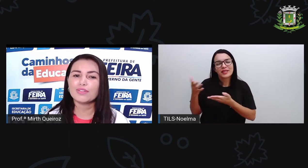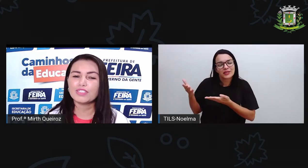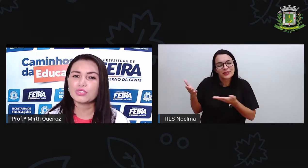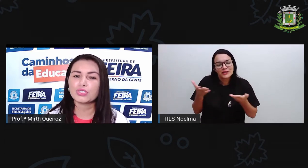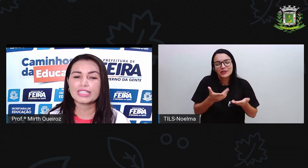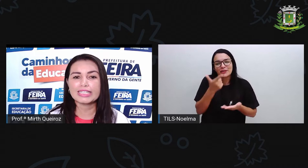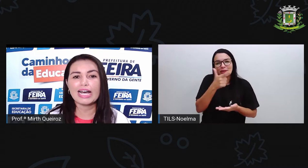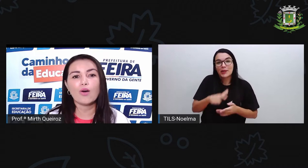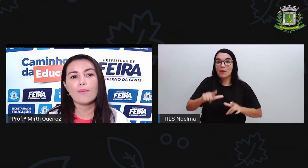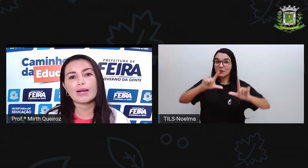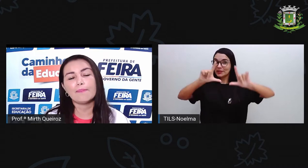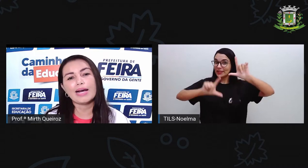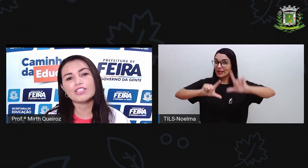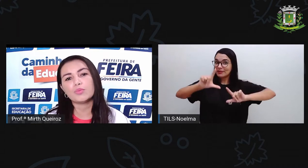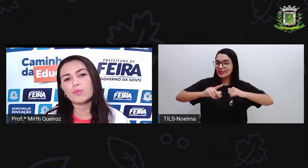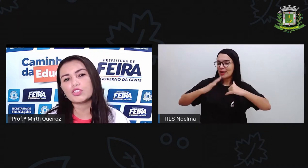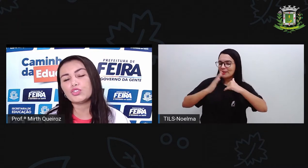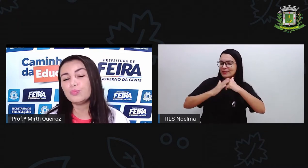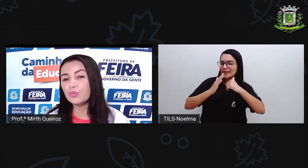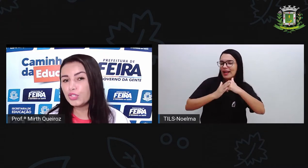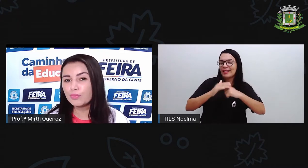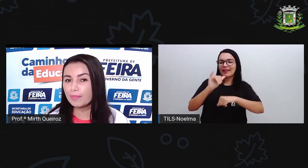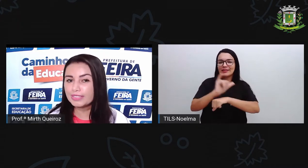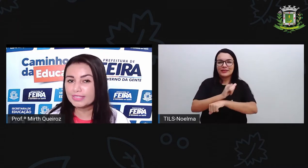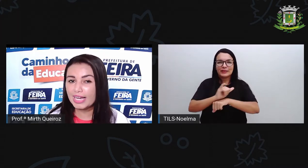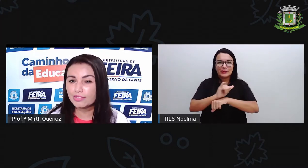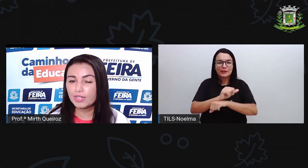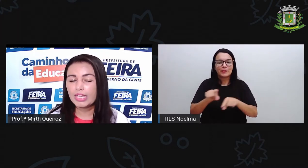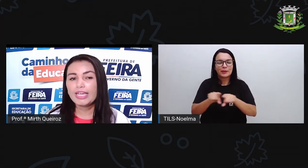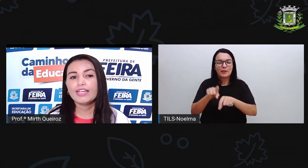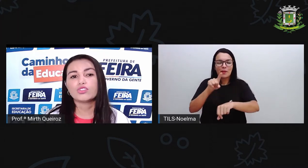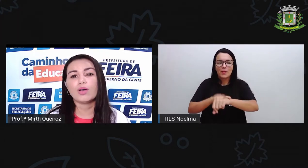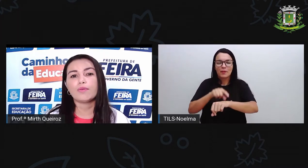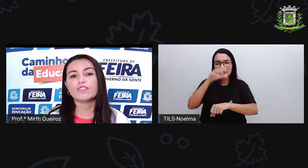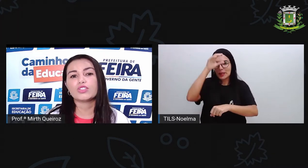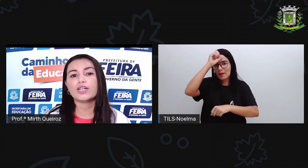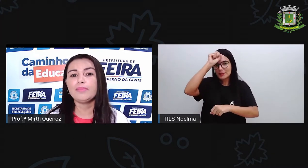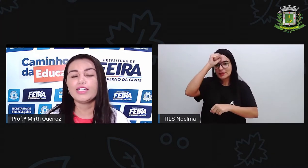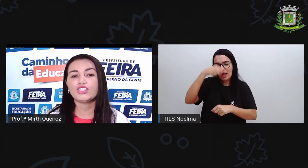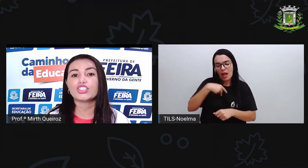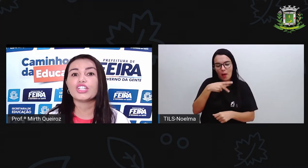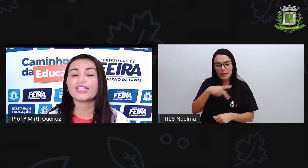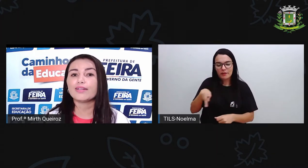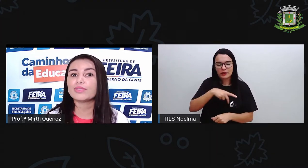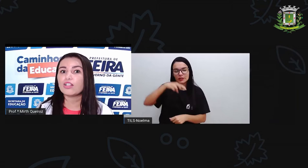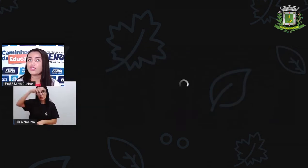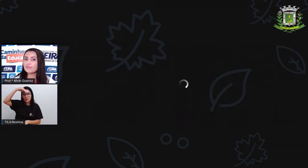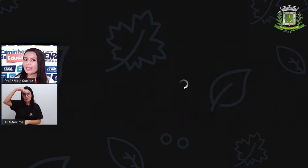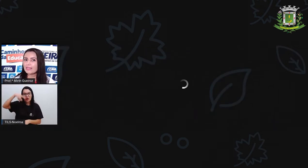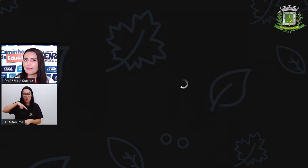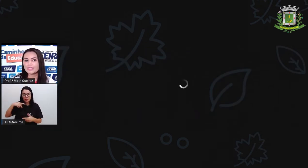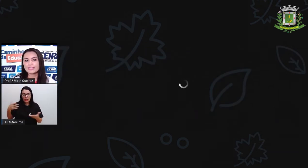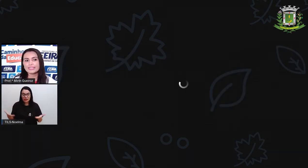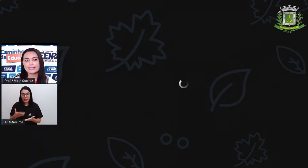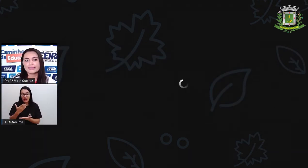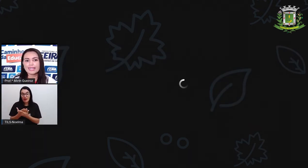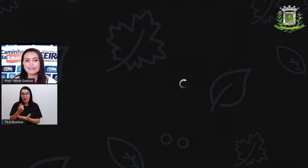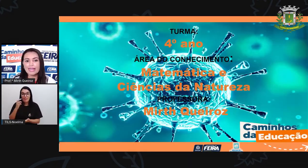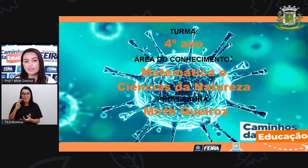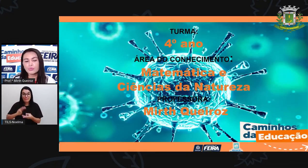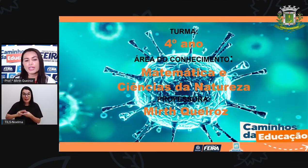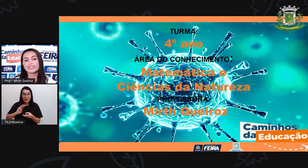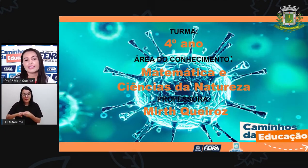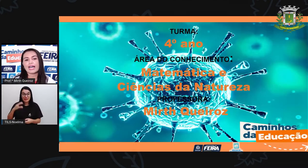mais uma vez no nosso canal para mais um momento de muito aprendizado. Eu sou a professora Mirth e hoje nós teremos aula de Matemática e Ciências